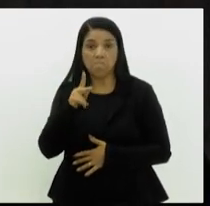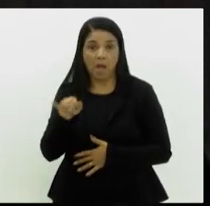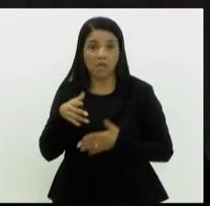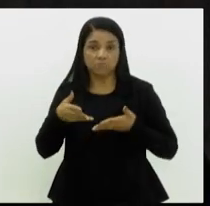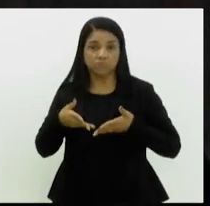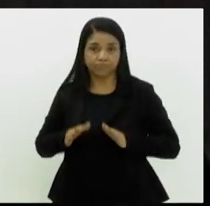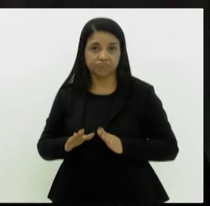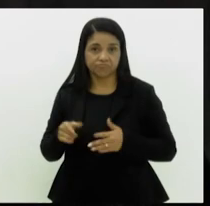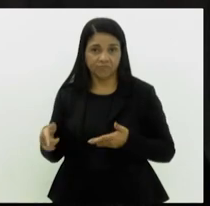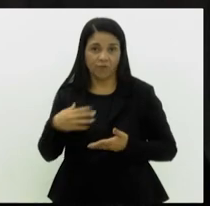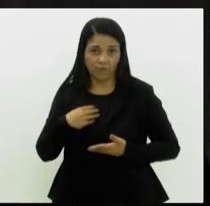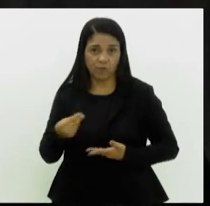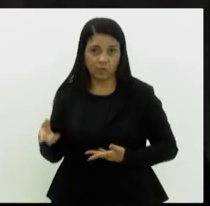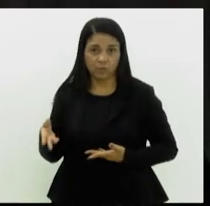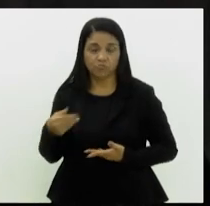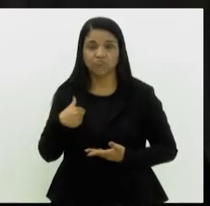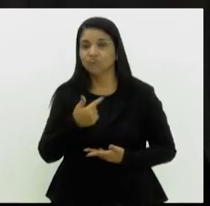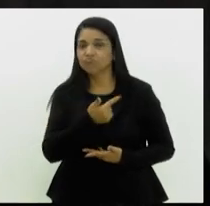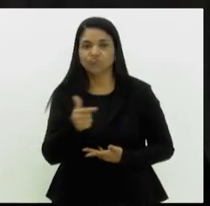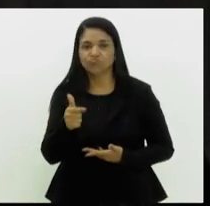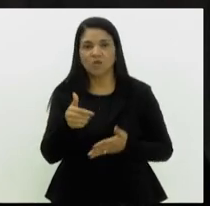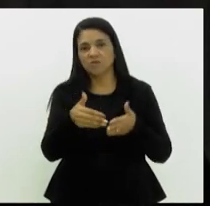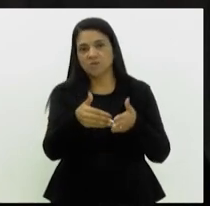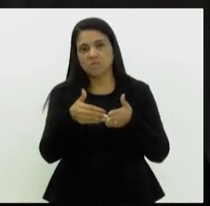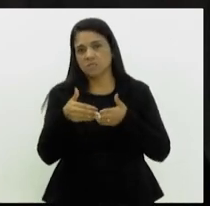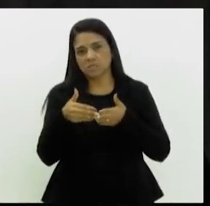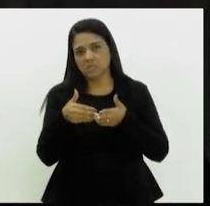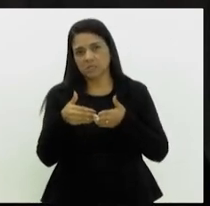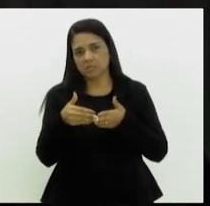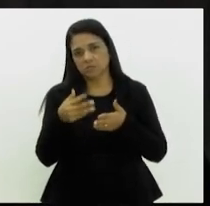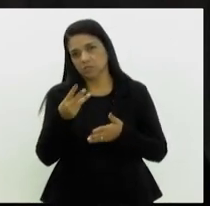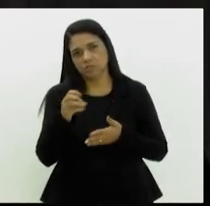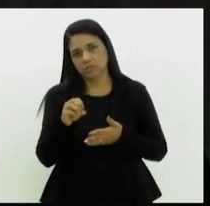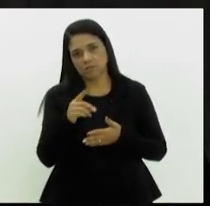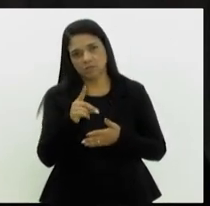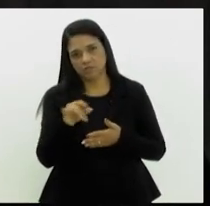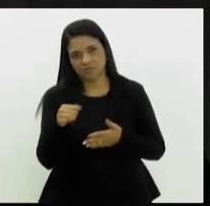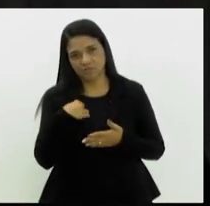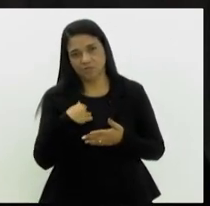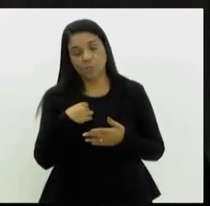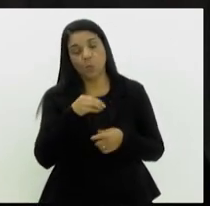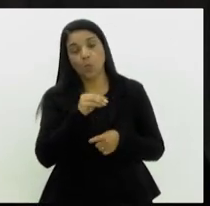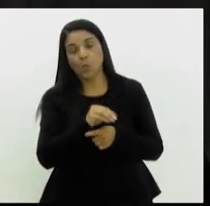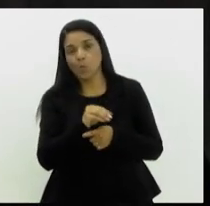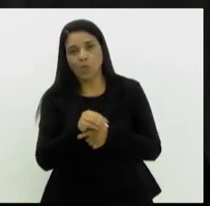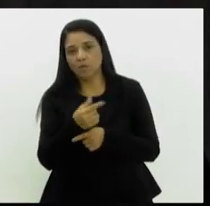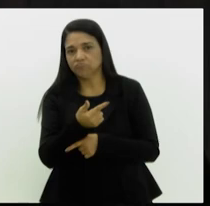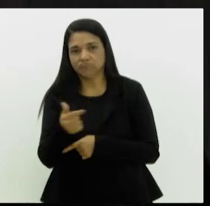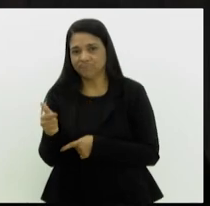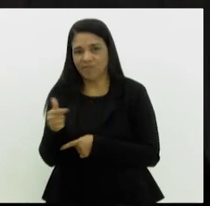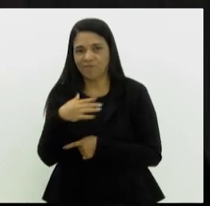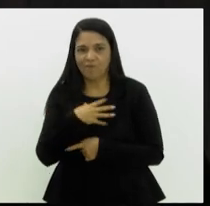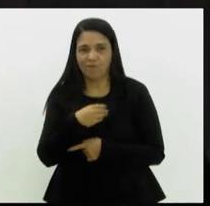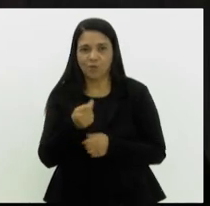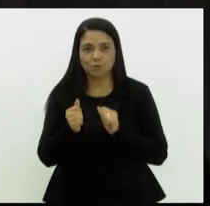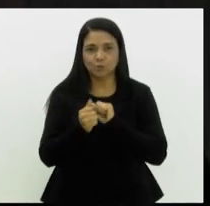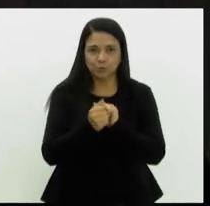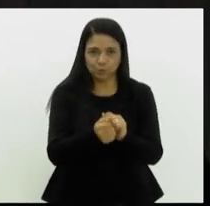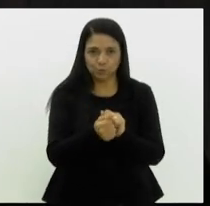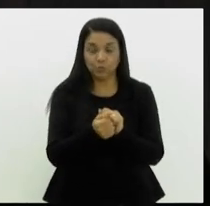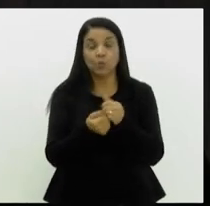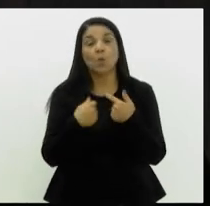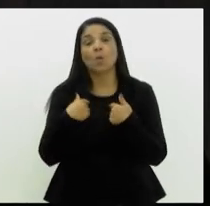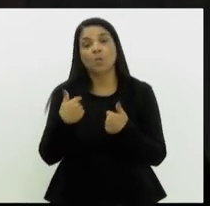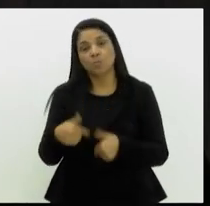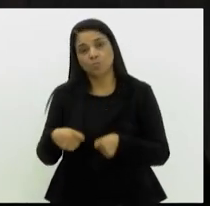não pôde ter a licença e o cuidado com o seu filho de maneira adequada quando em outros